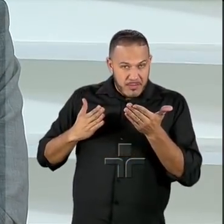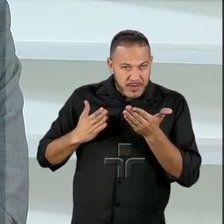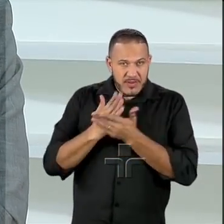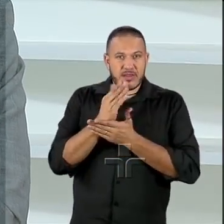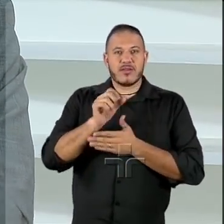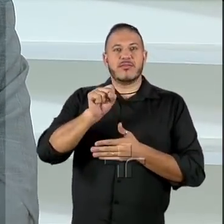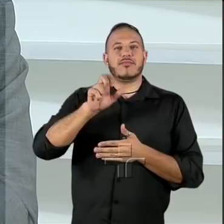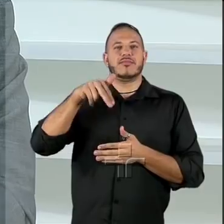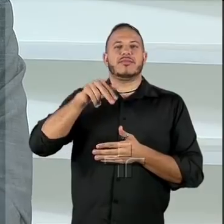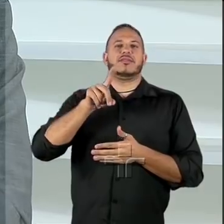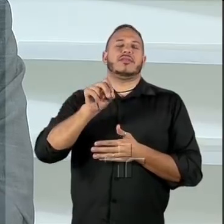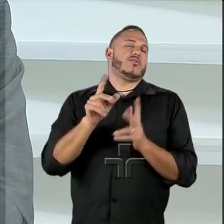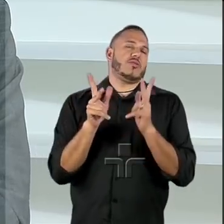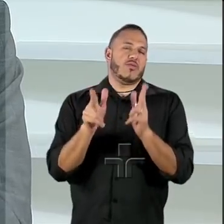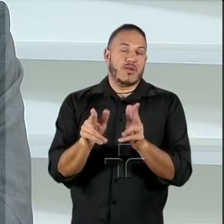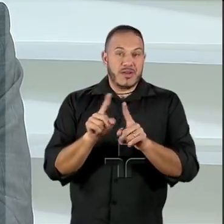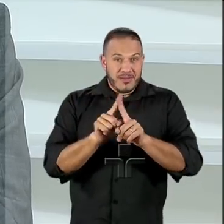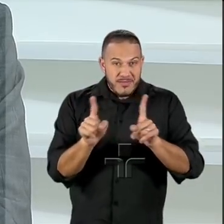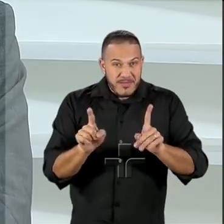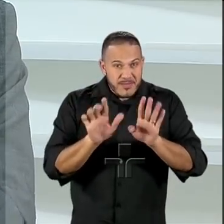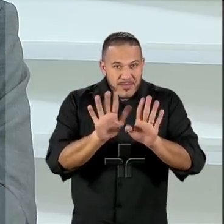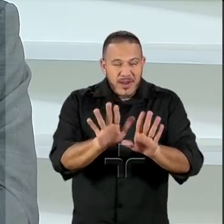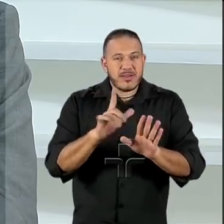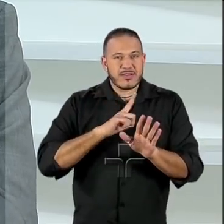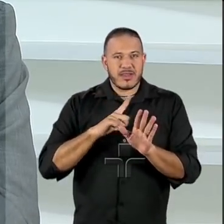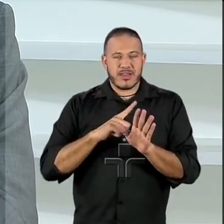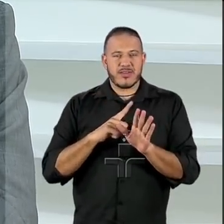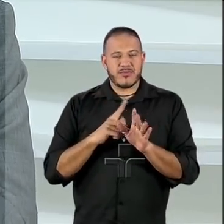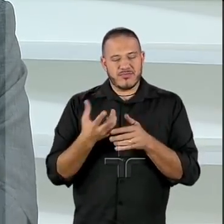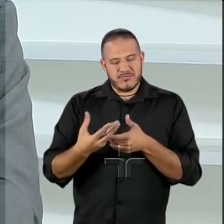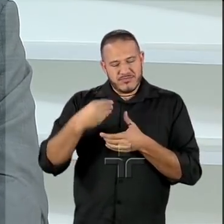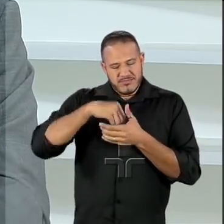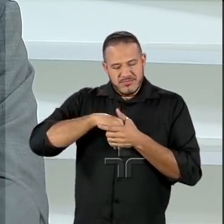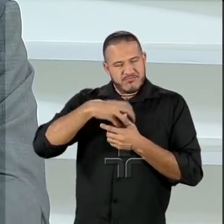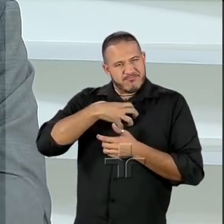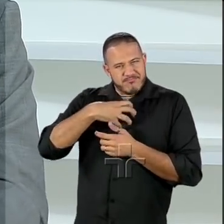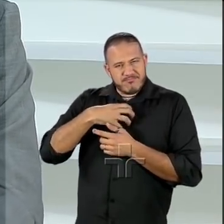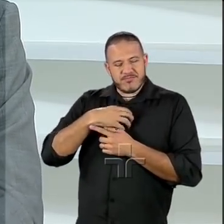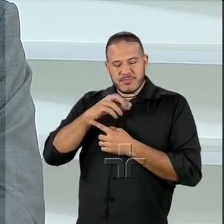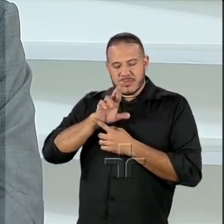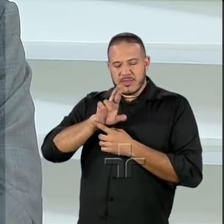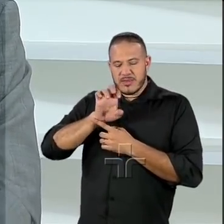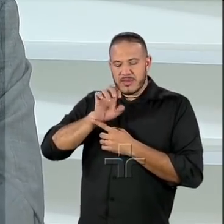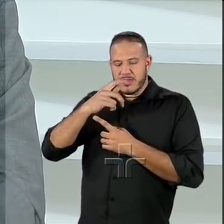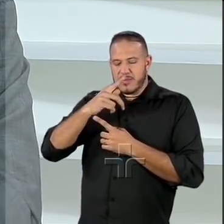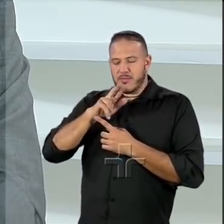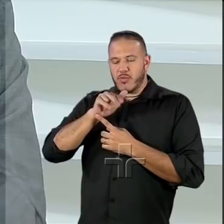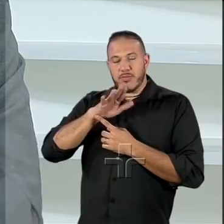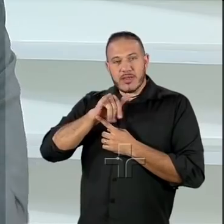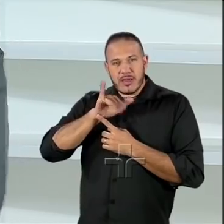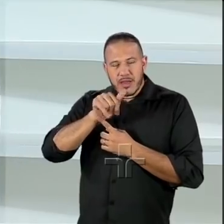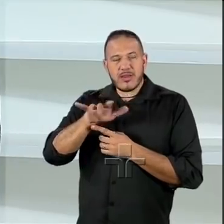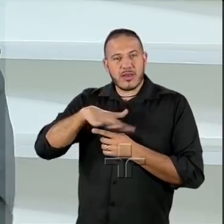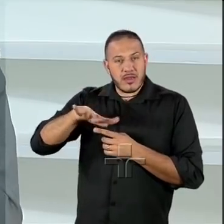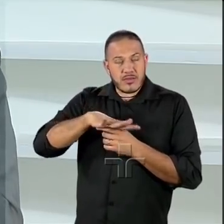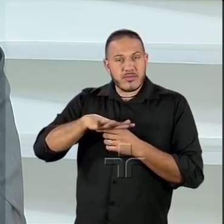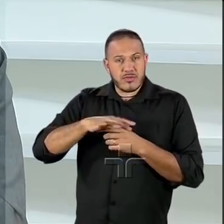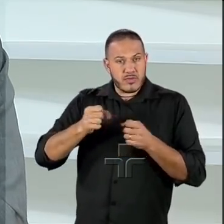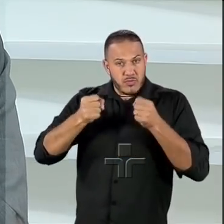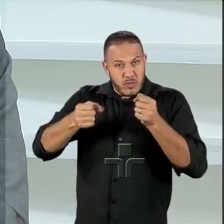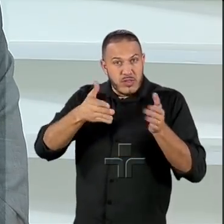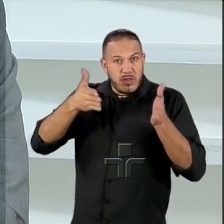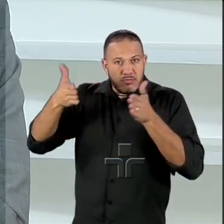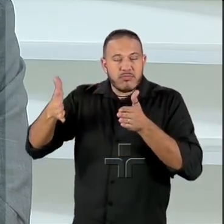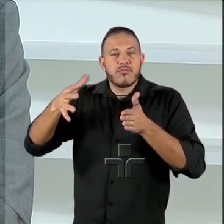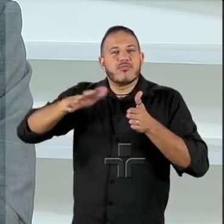igual. Só que há uma relação republicana entre os poderes de um nível completamente